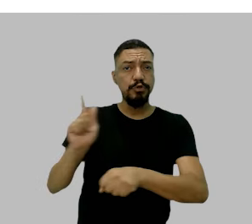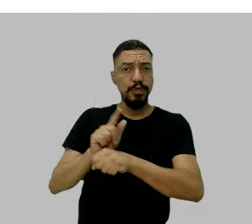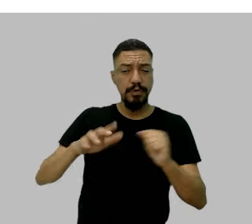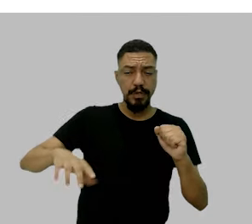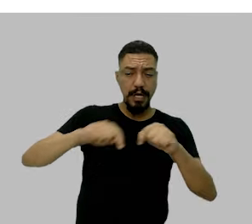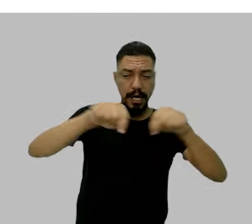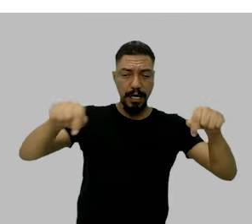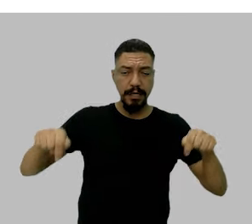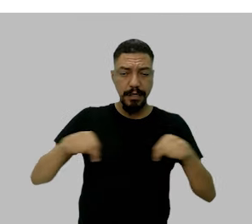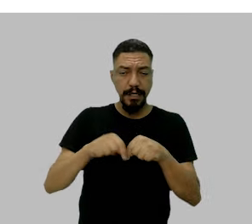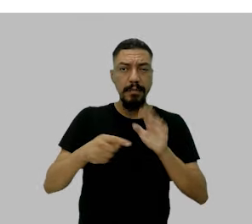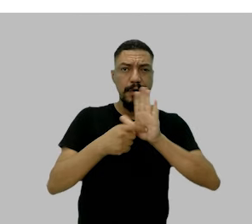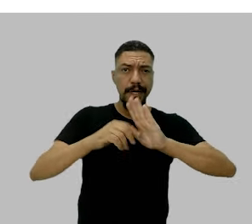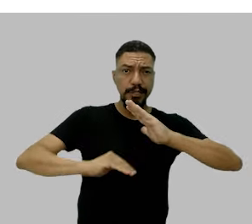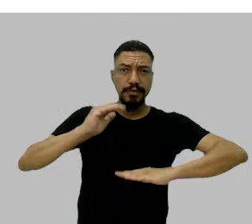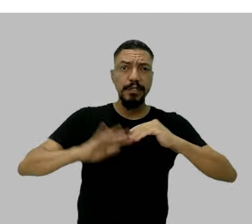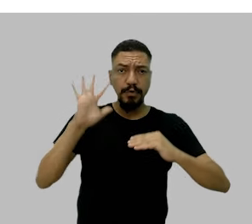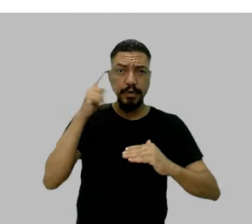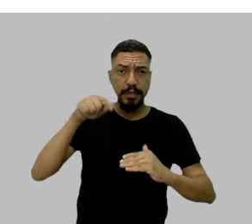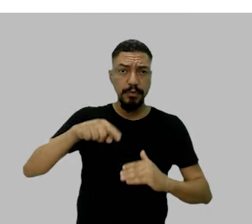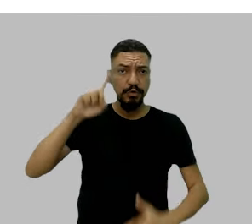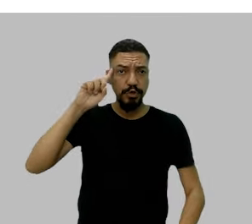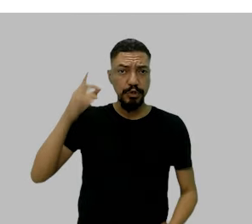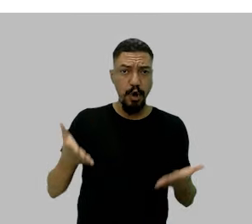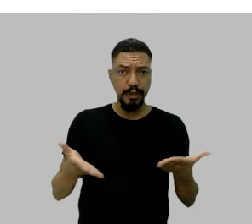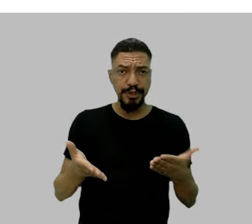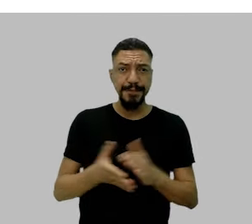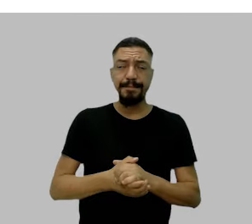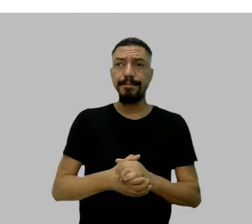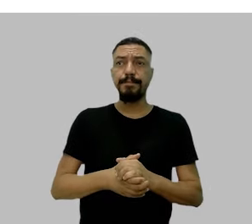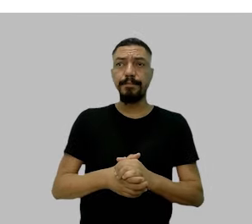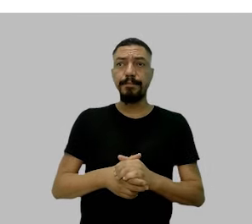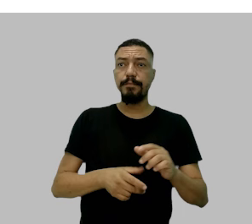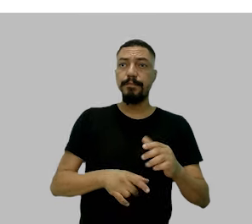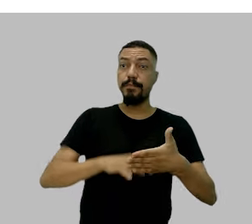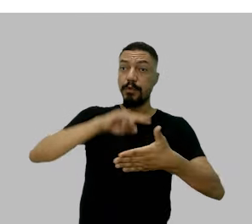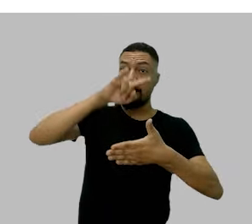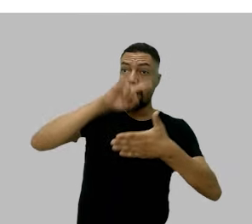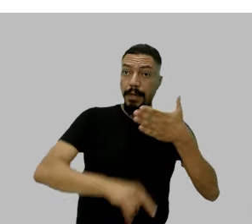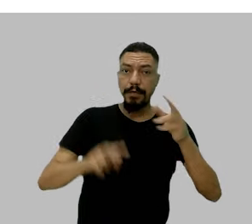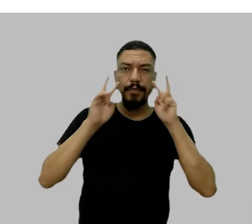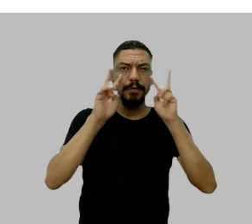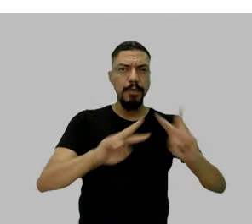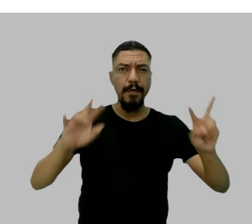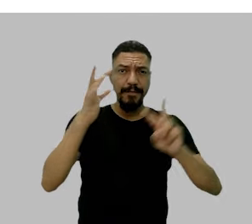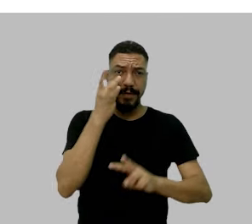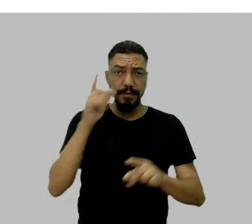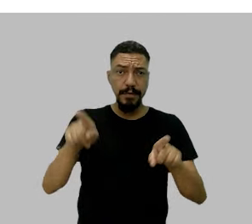atividade aconteceu aqui. Então, documentos visuais e físicos, e